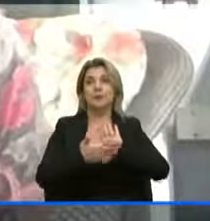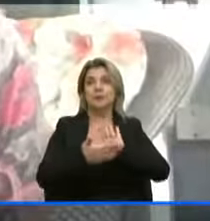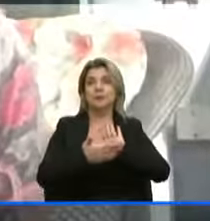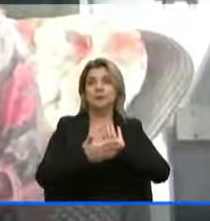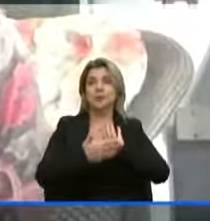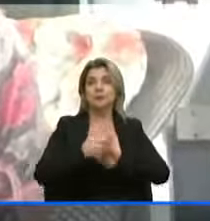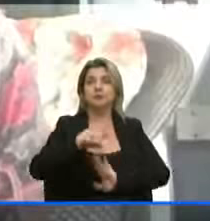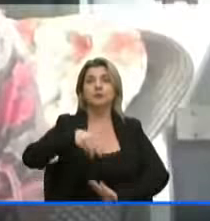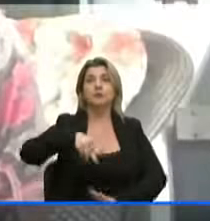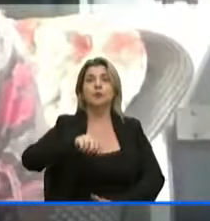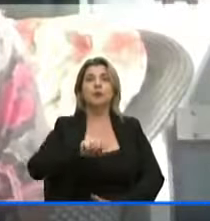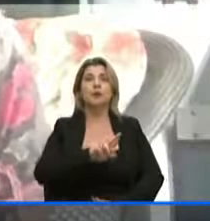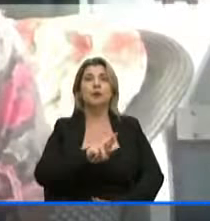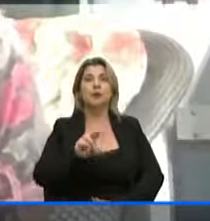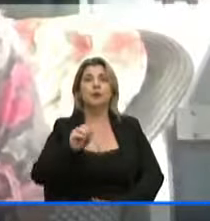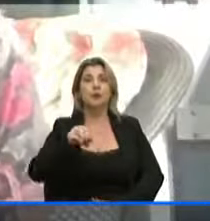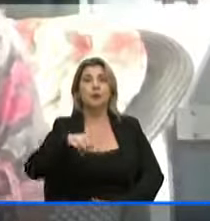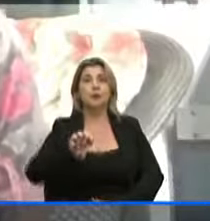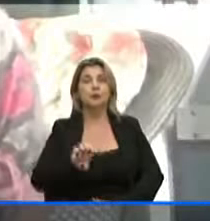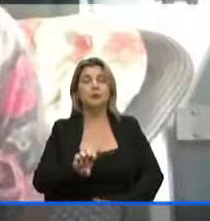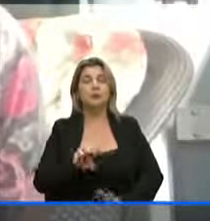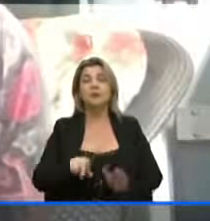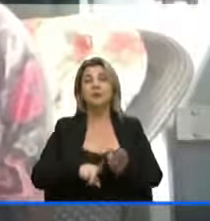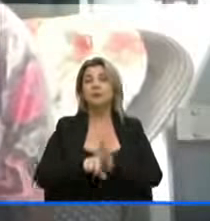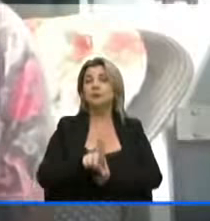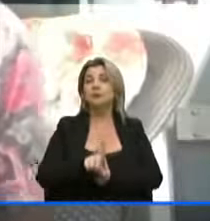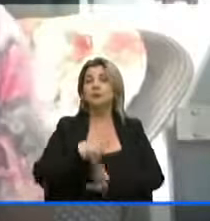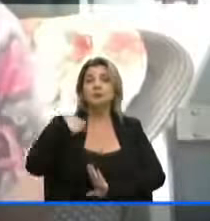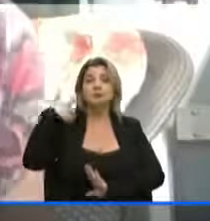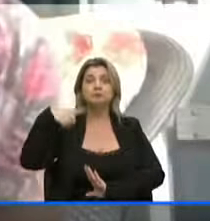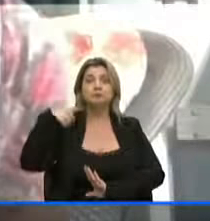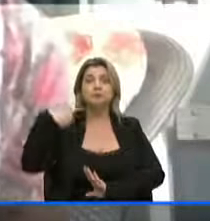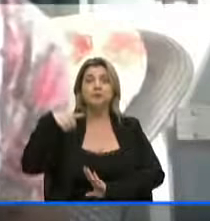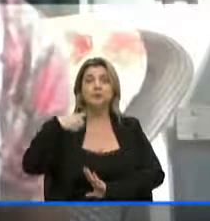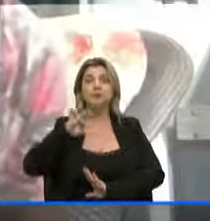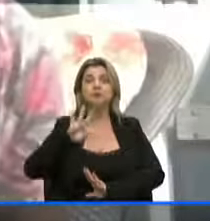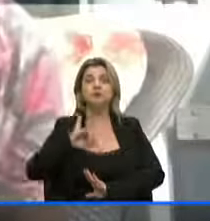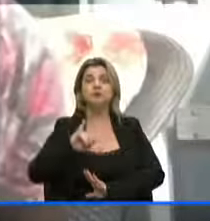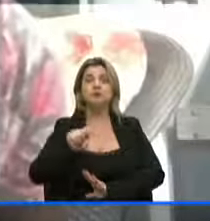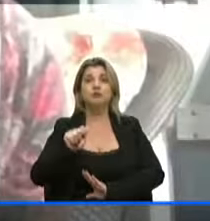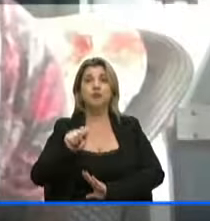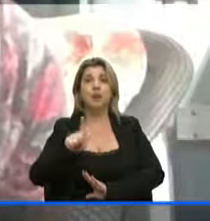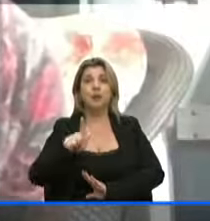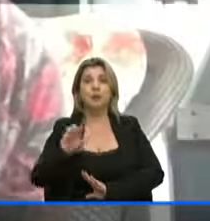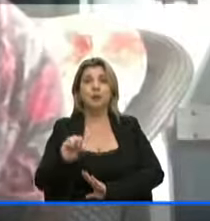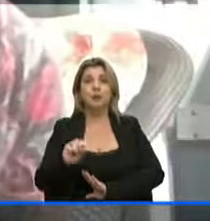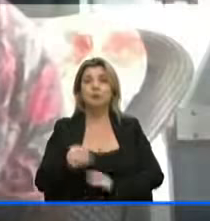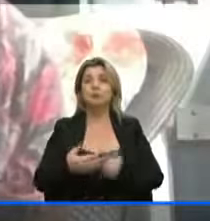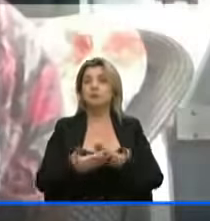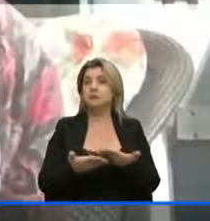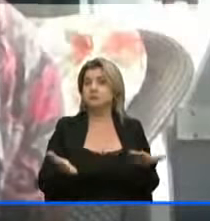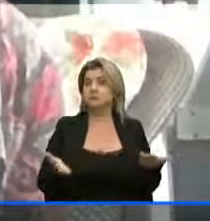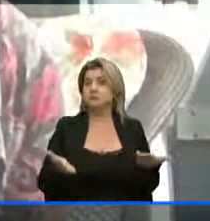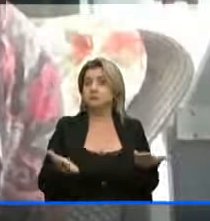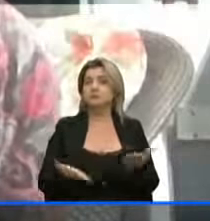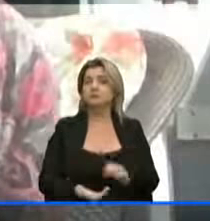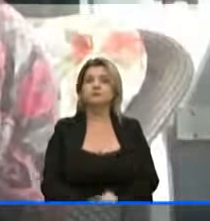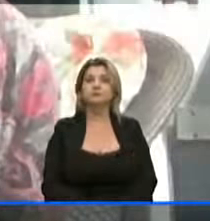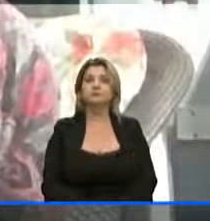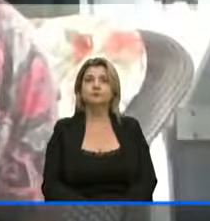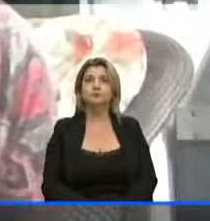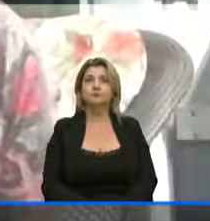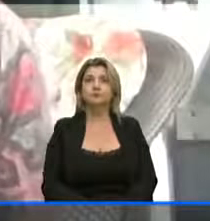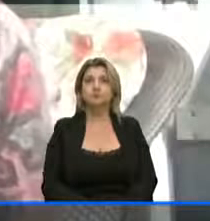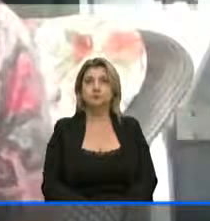Marrone, perguntaremos ao deputado Thiago Simão se ele abre mão e designamos outro relator.